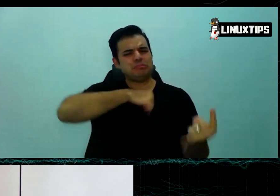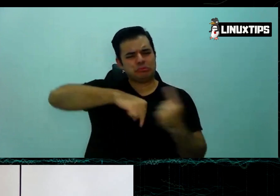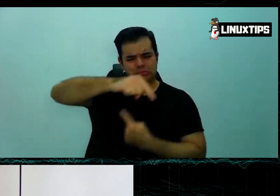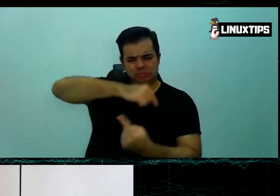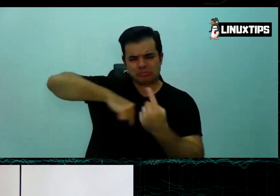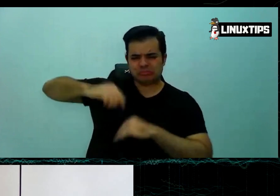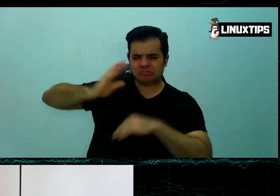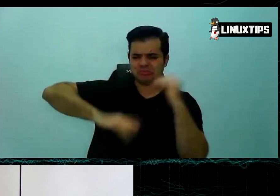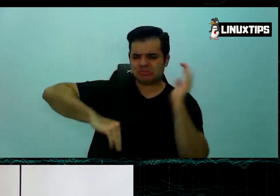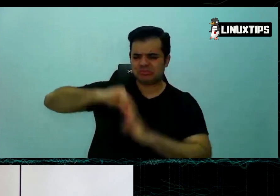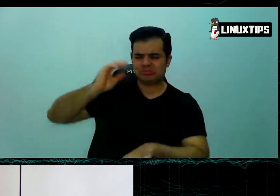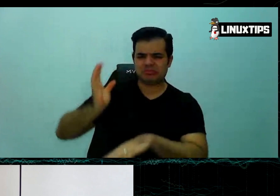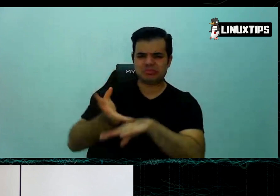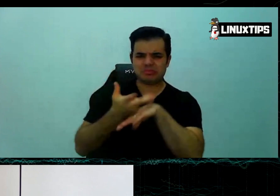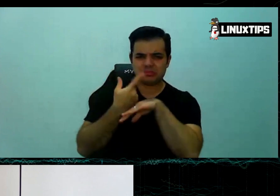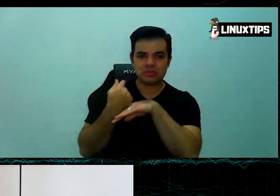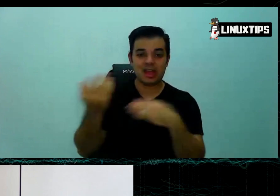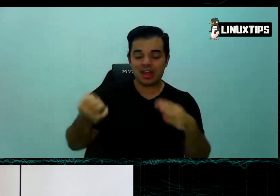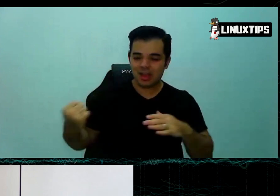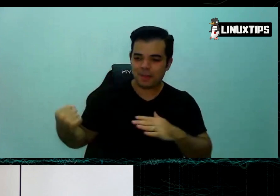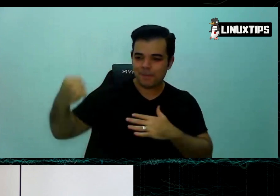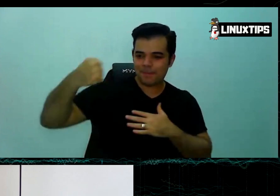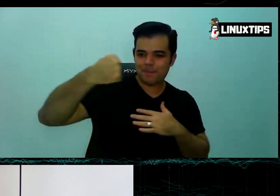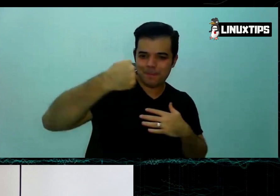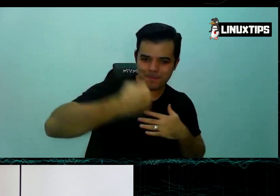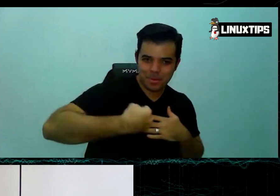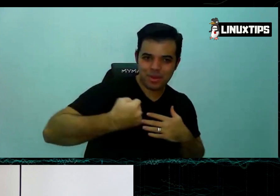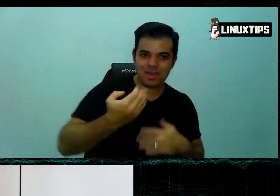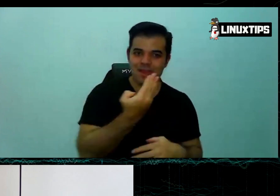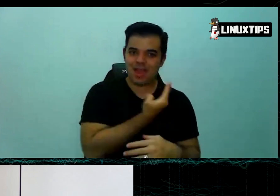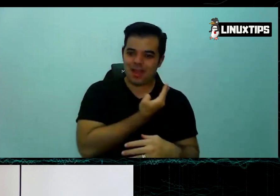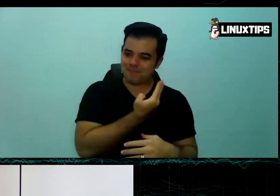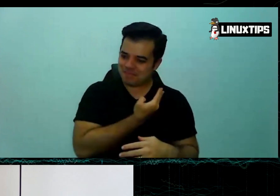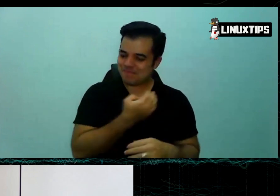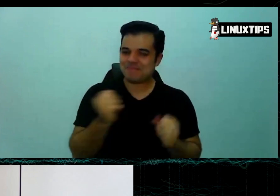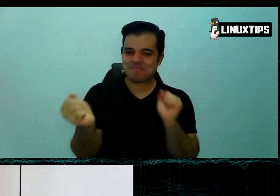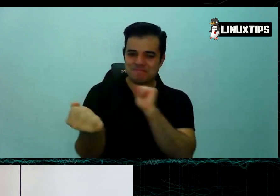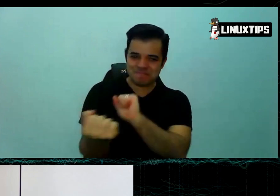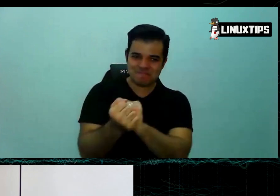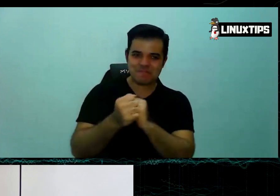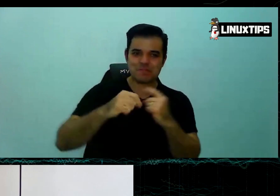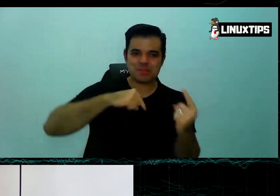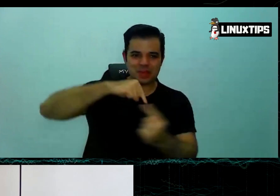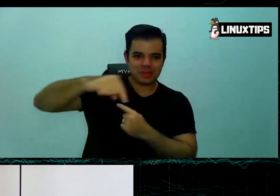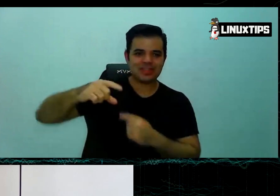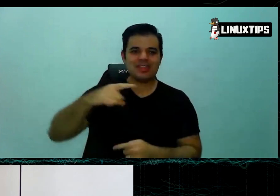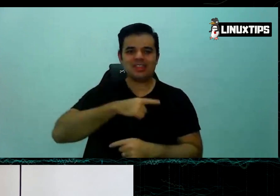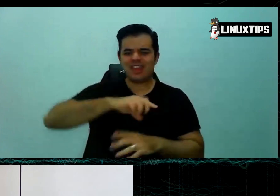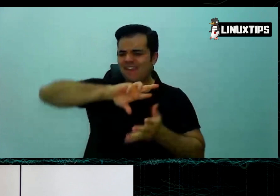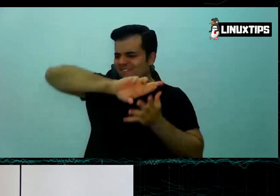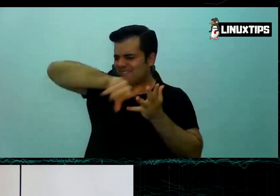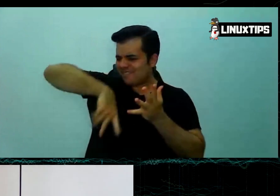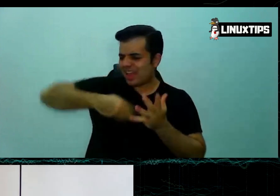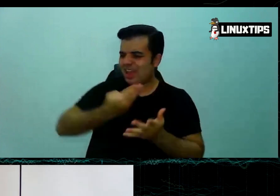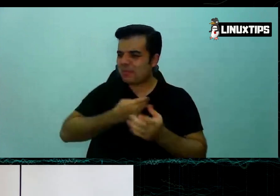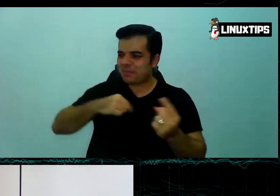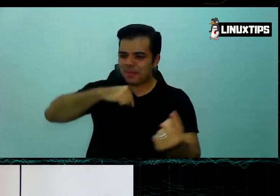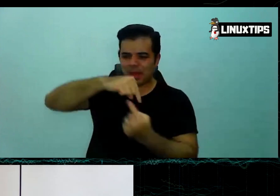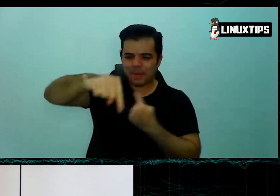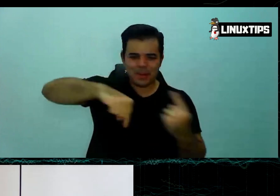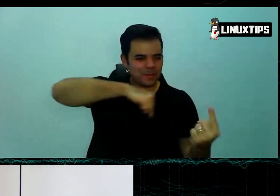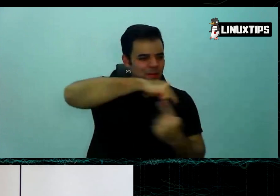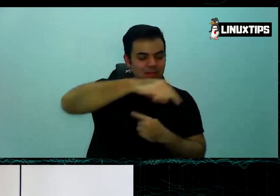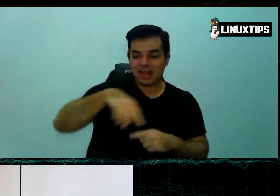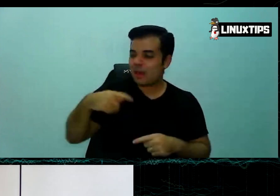E aí você hoje faz parte até das minhas patotas de amigo, mano. É, Né, eu animal. tenho vários amigos em comum que falam de